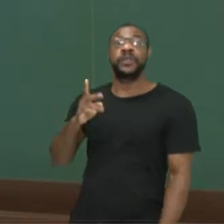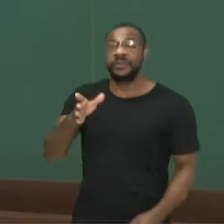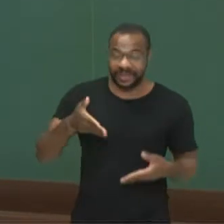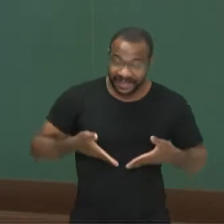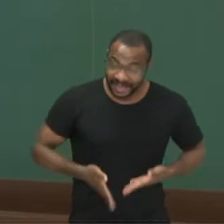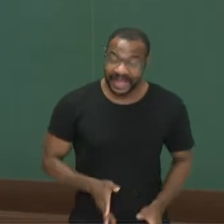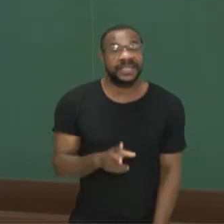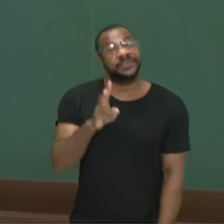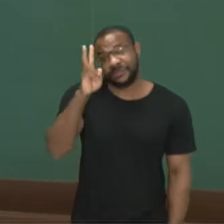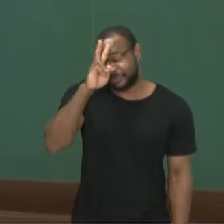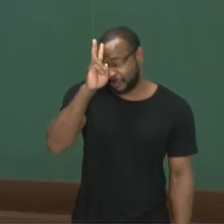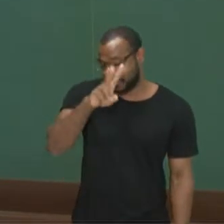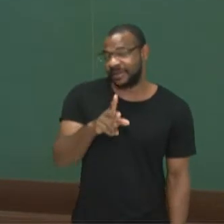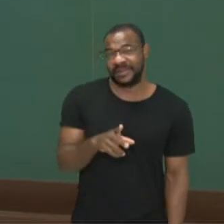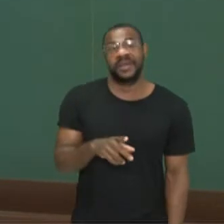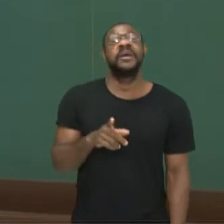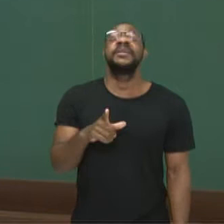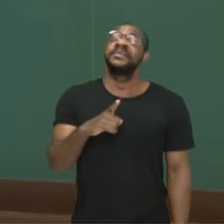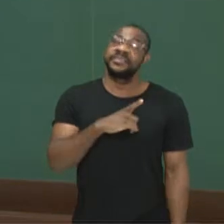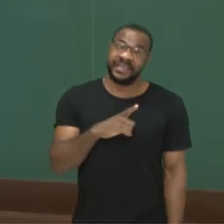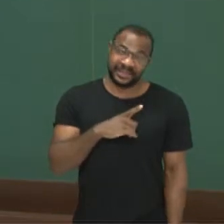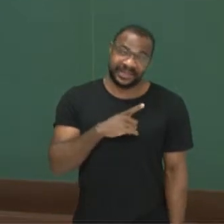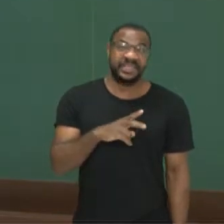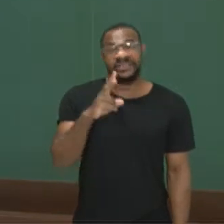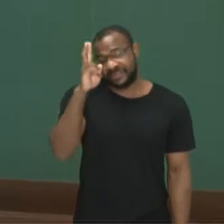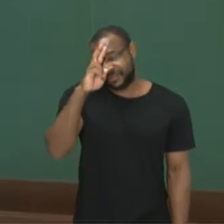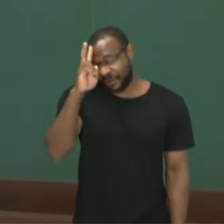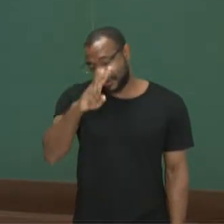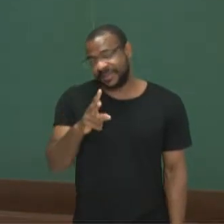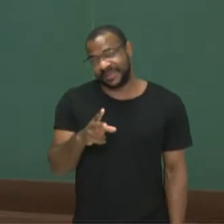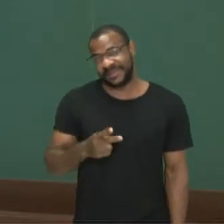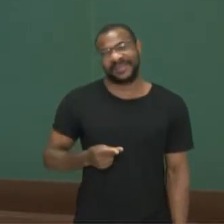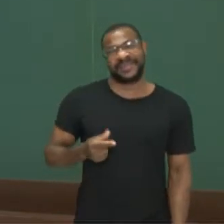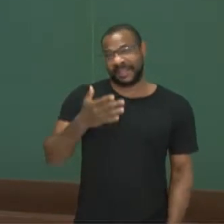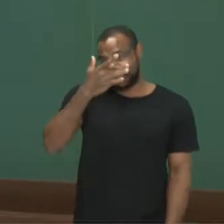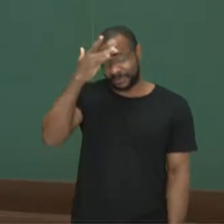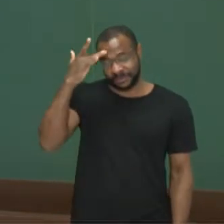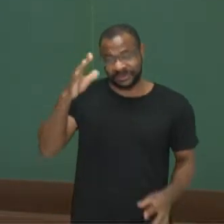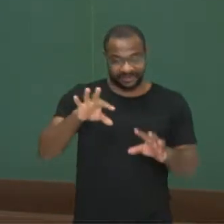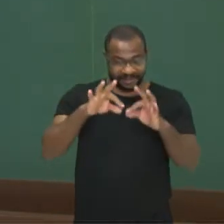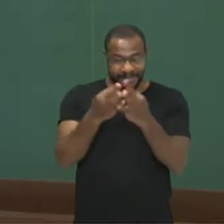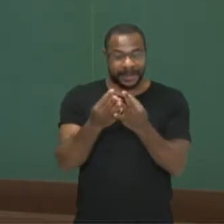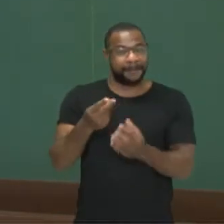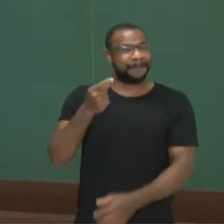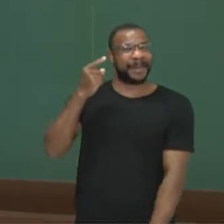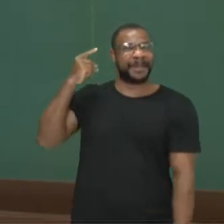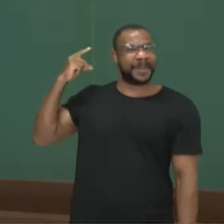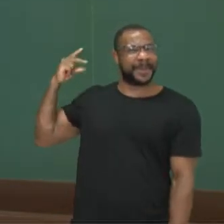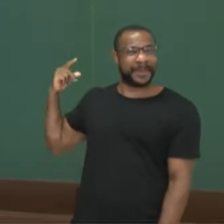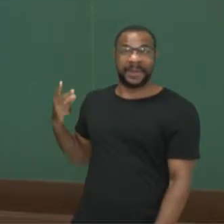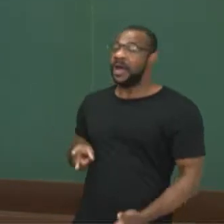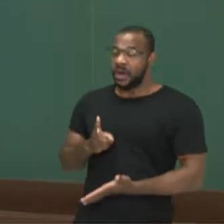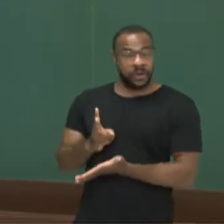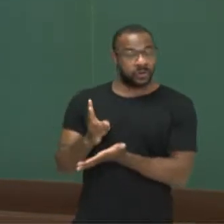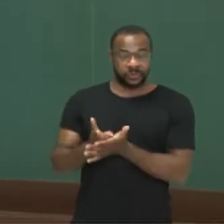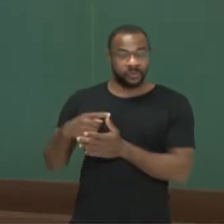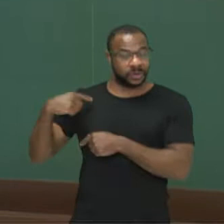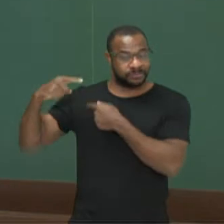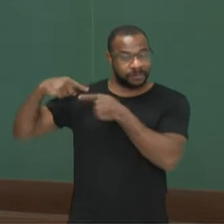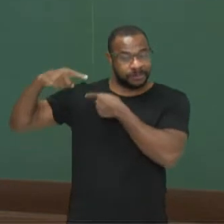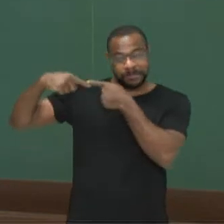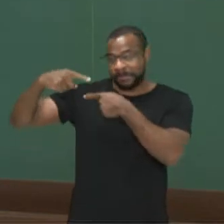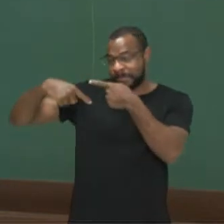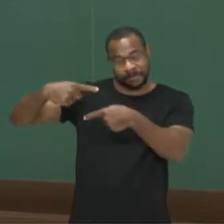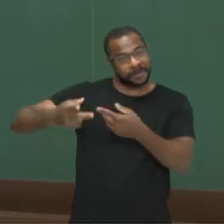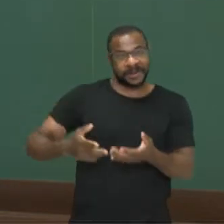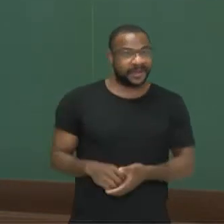uma história, você já carrega um pouco da história dos seus antepassados, a história da sua família continua através de você. Então